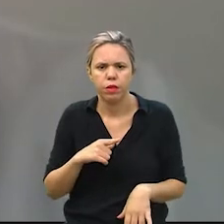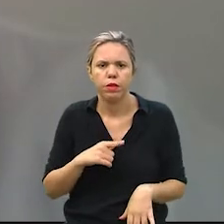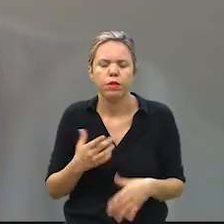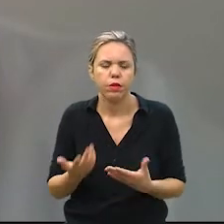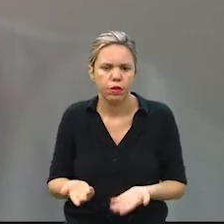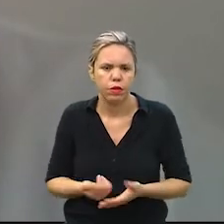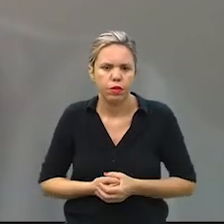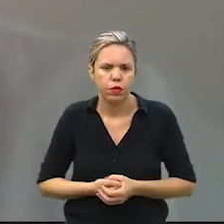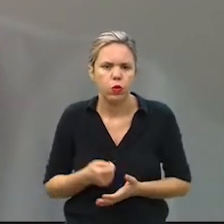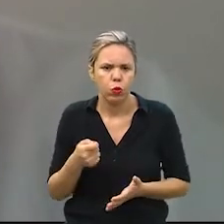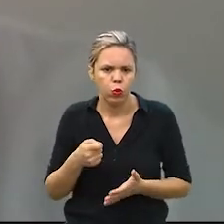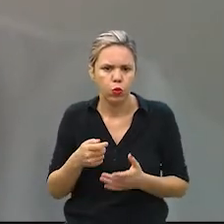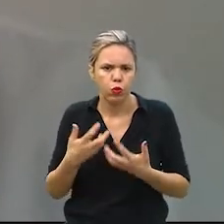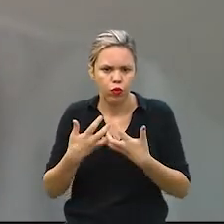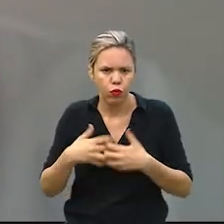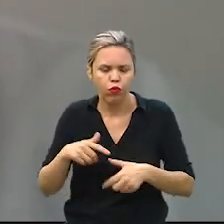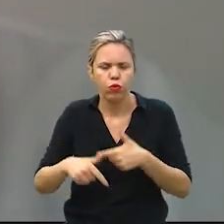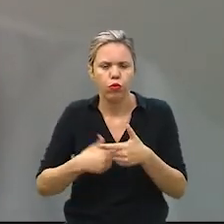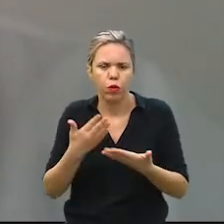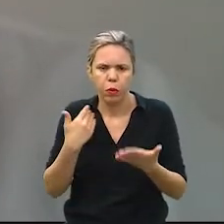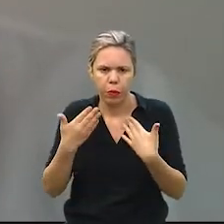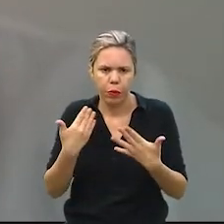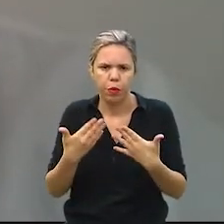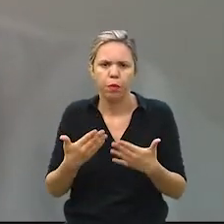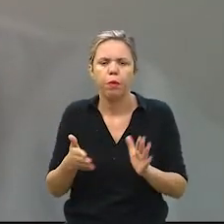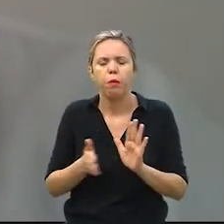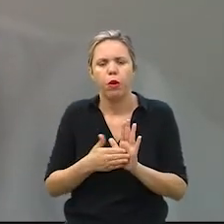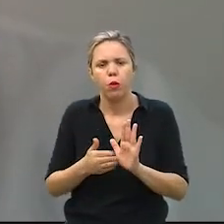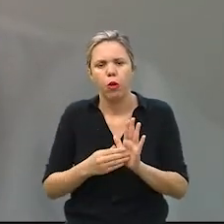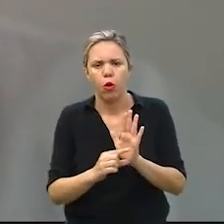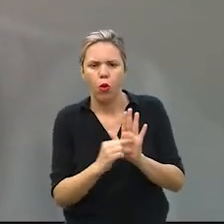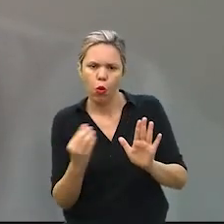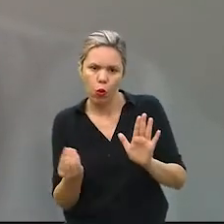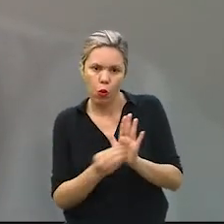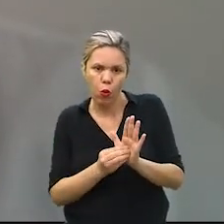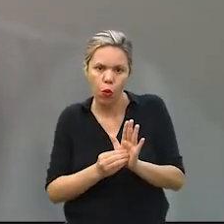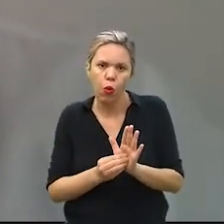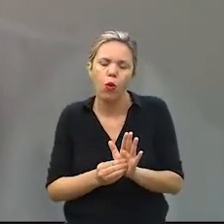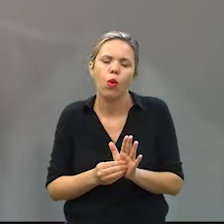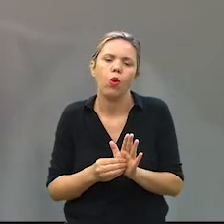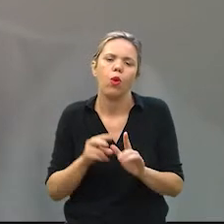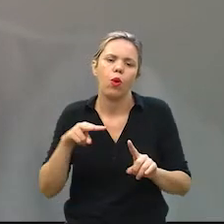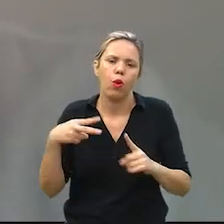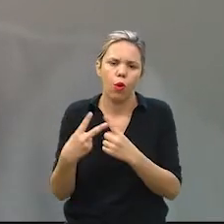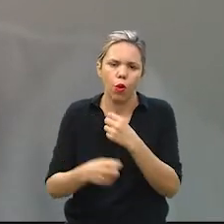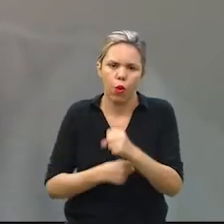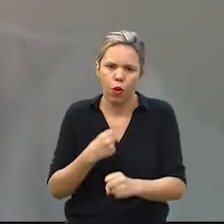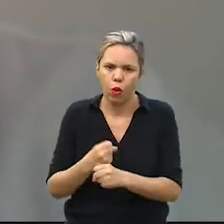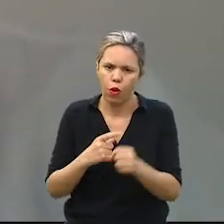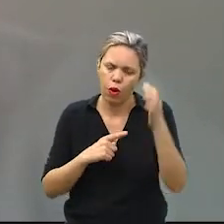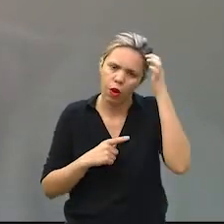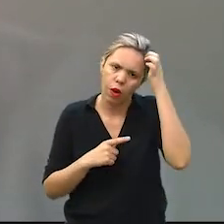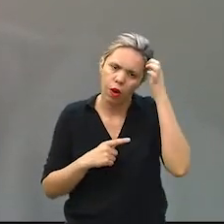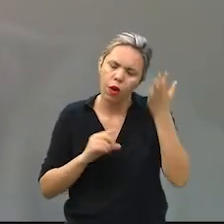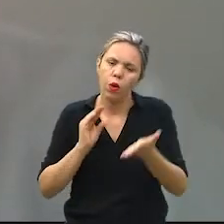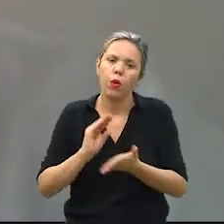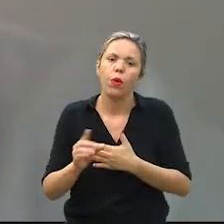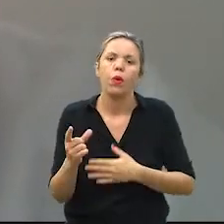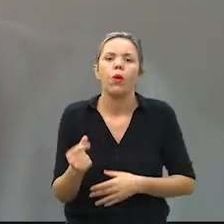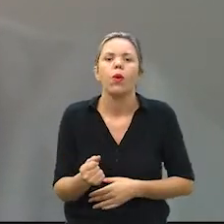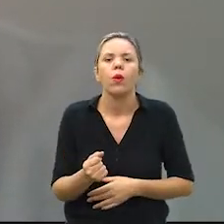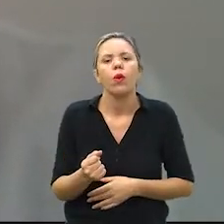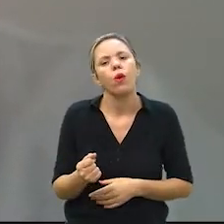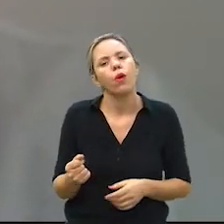ele, nós vamos, e se for o caso, propor algum momento, mas eu tenho expectativa de que esse ano nós teremos um orçamento